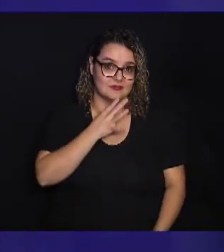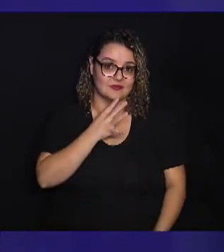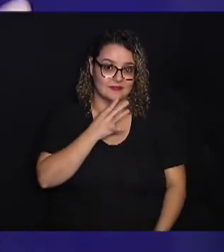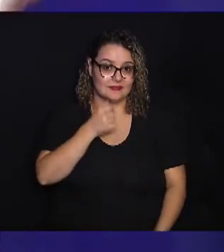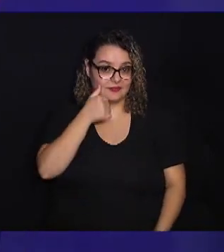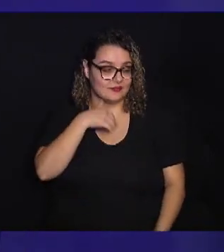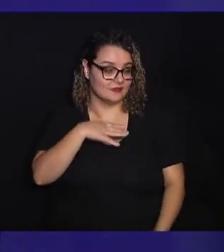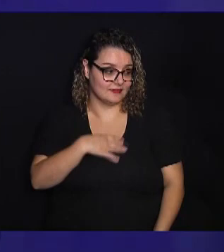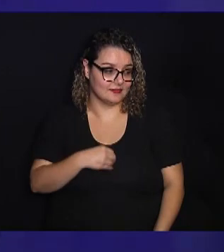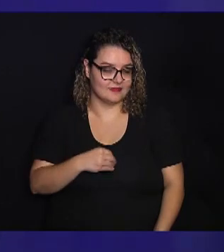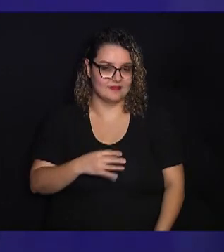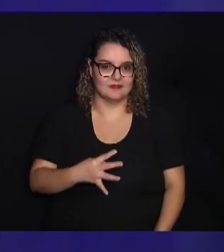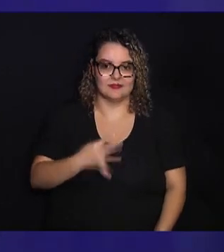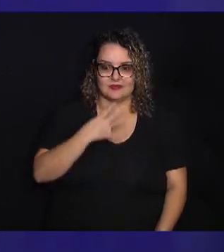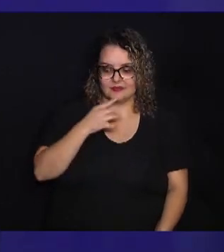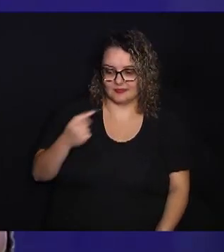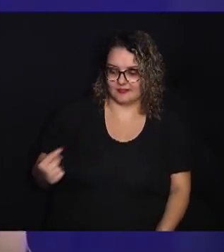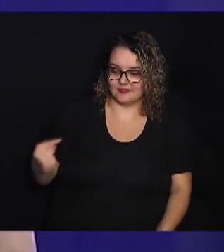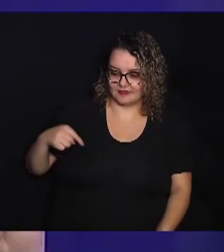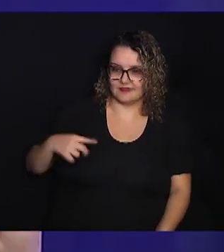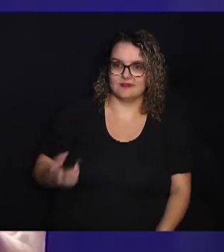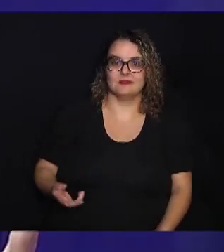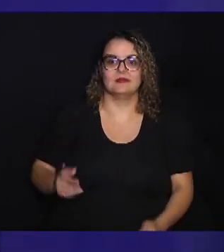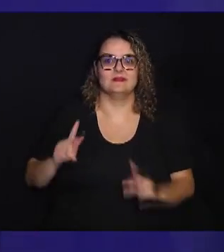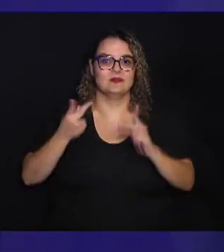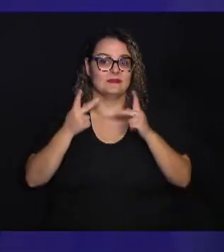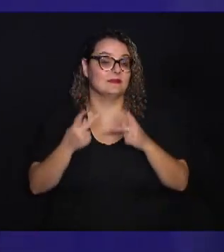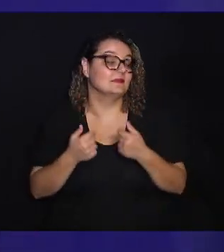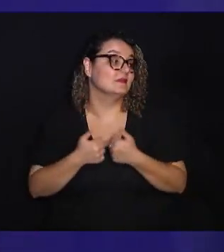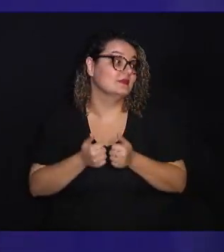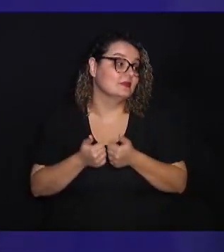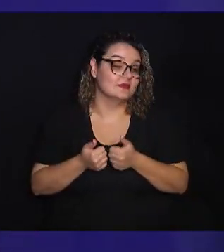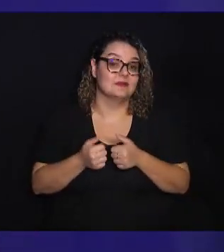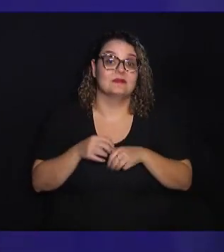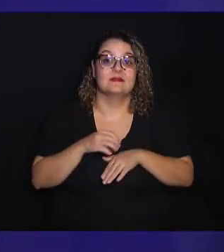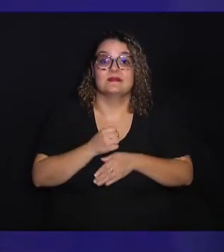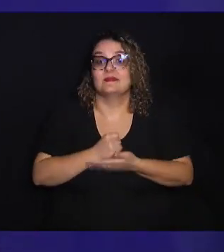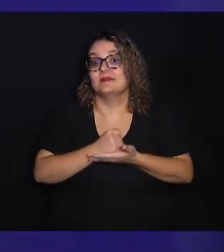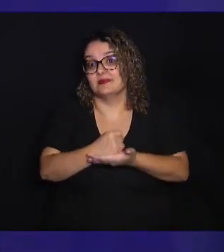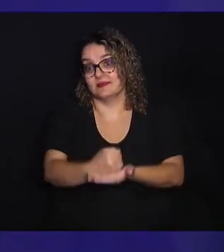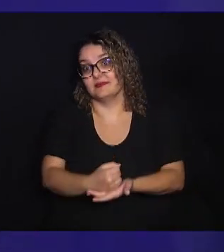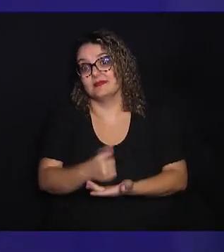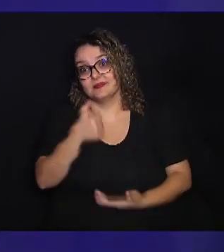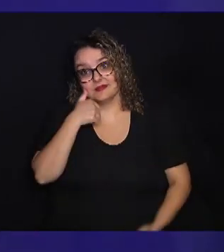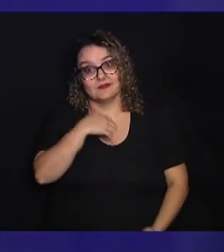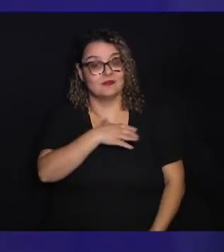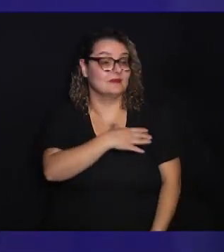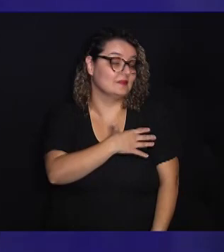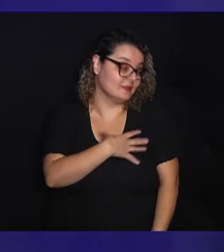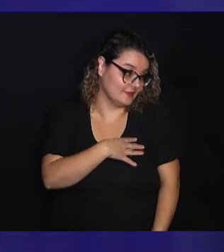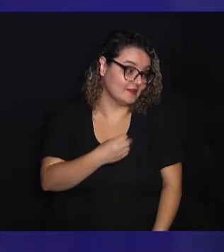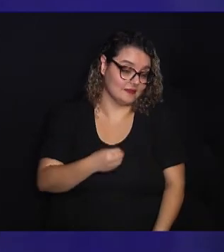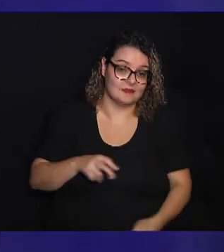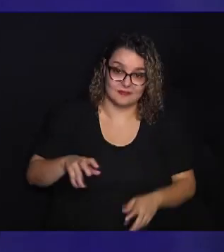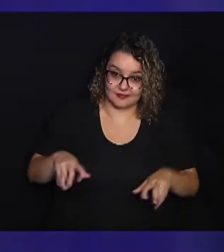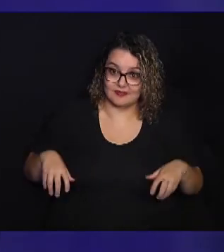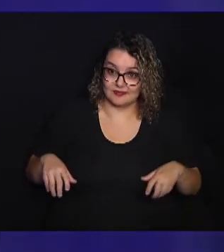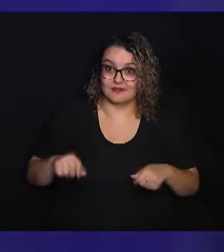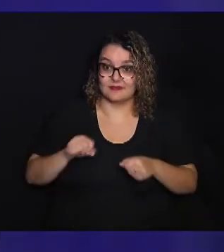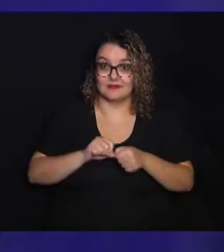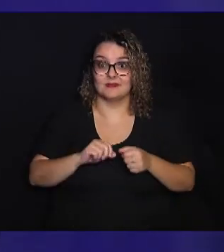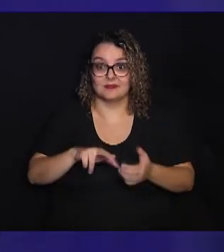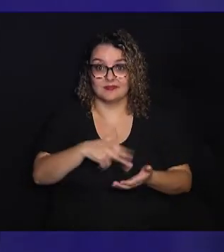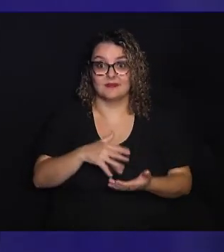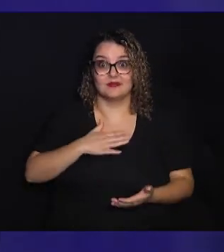era pequenininha, então ela vinha de Hortolândia de ônibus trazer a filha, cadeirante para cá, para fazer dança comigo na